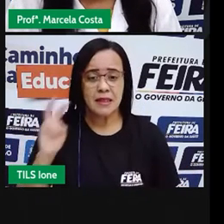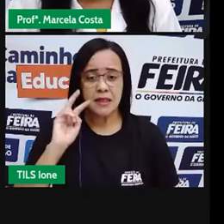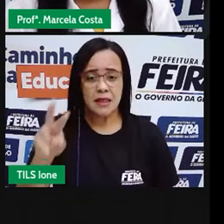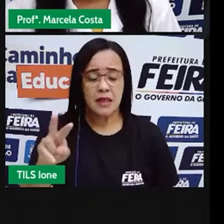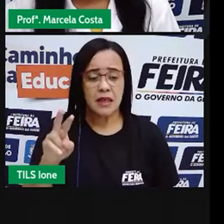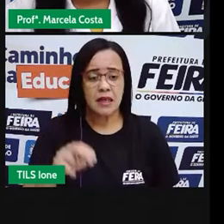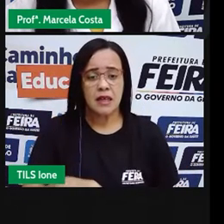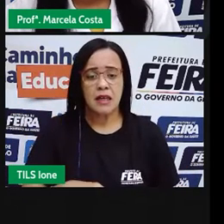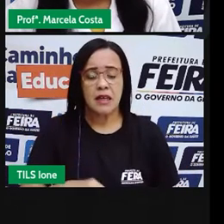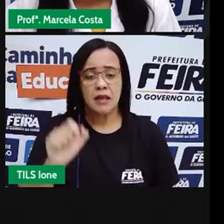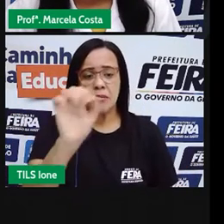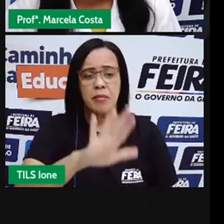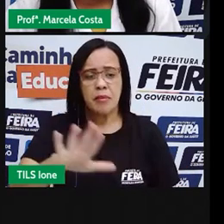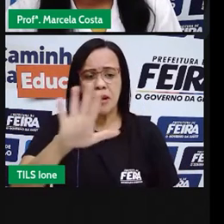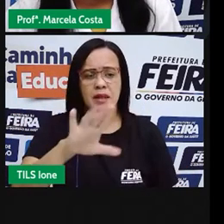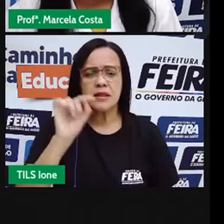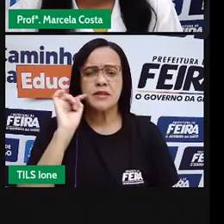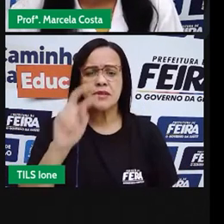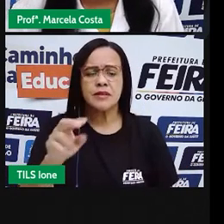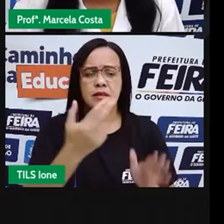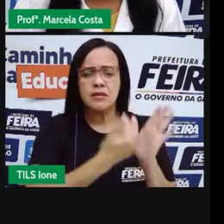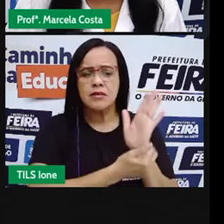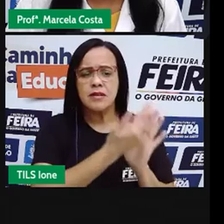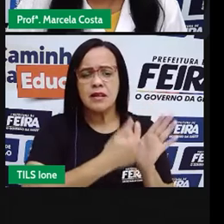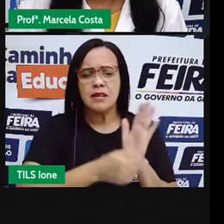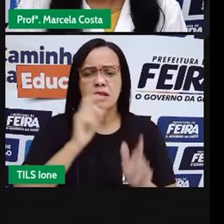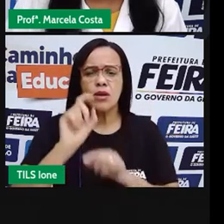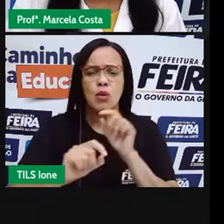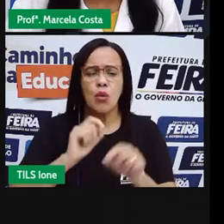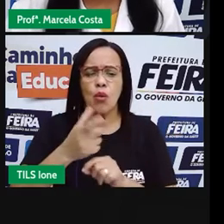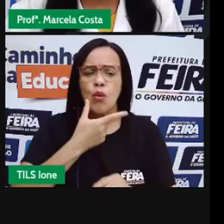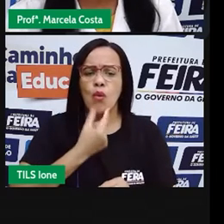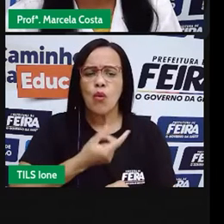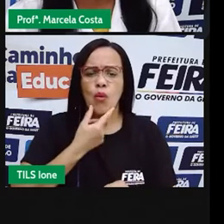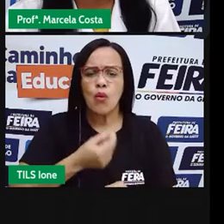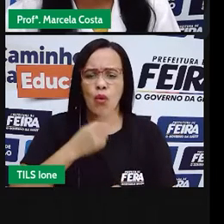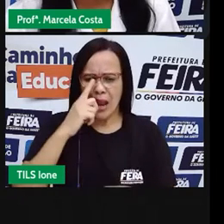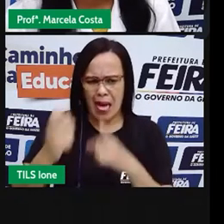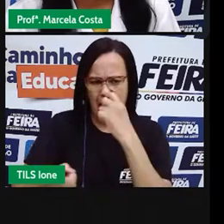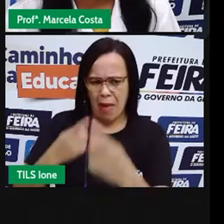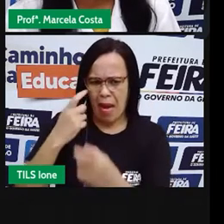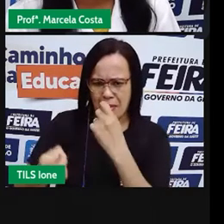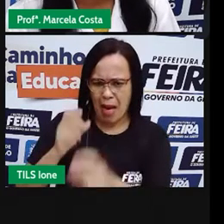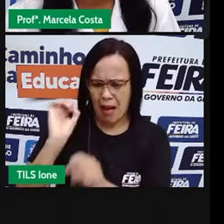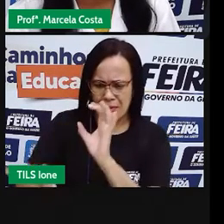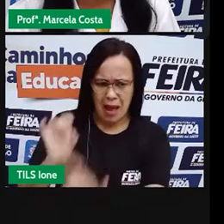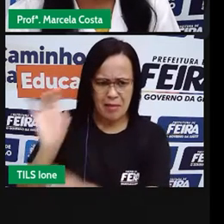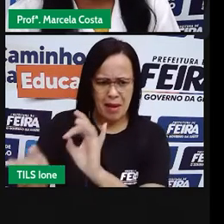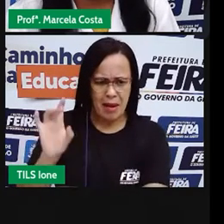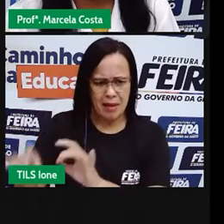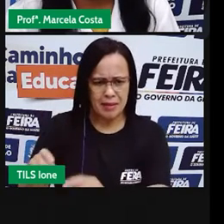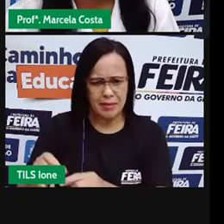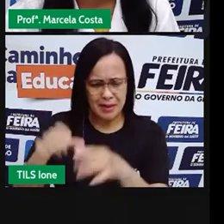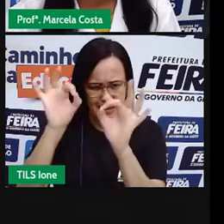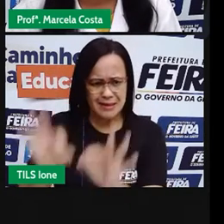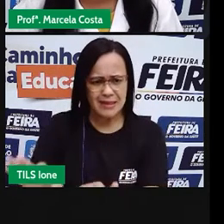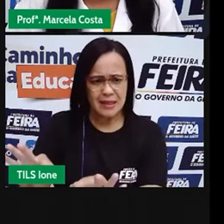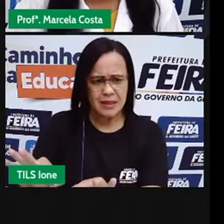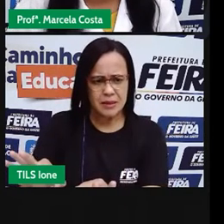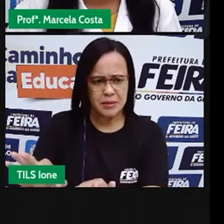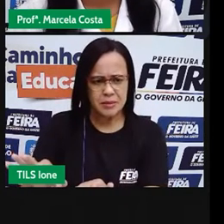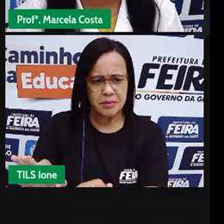e o menino tá jogando lixo no chão mesmo já vai deixando o tempo